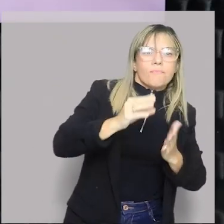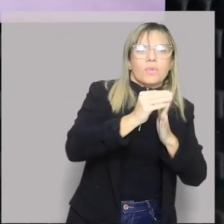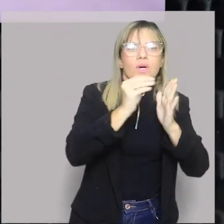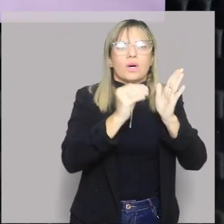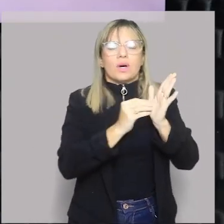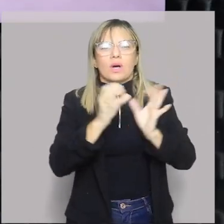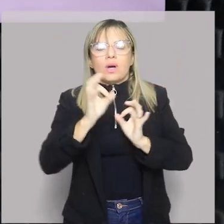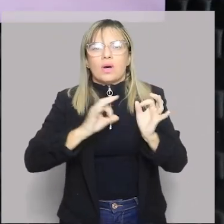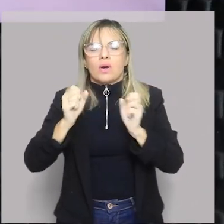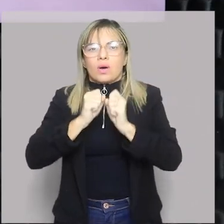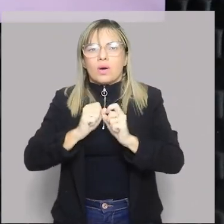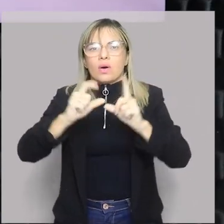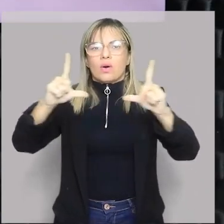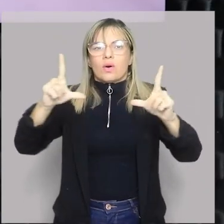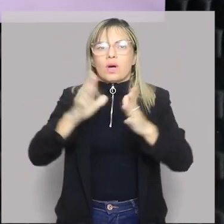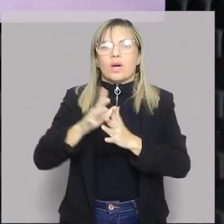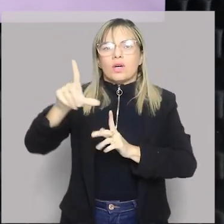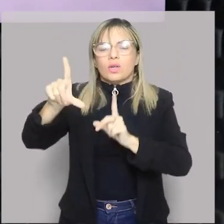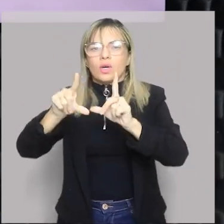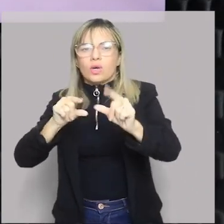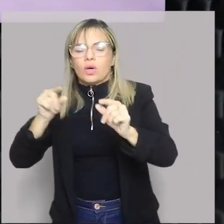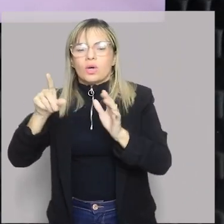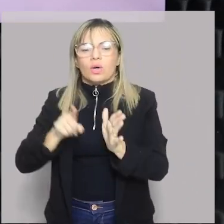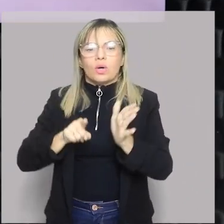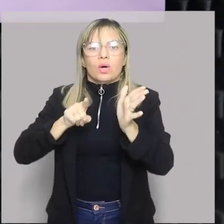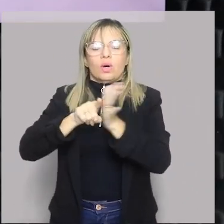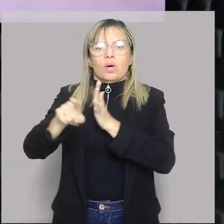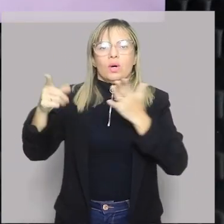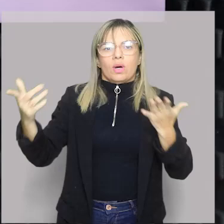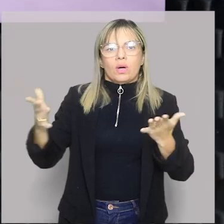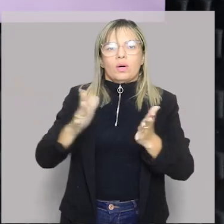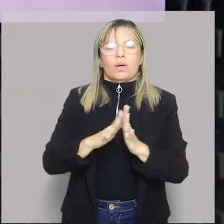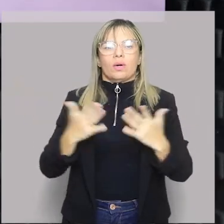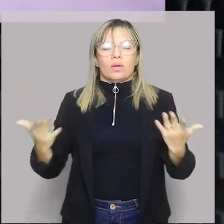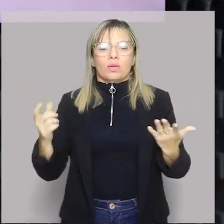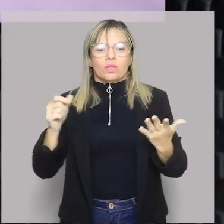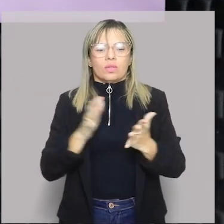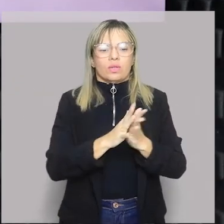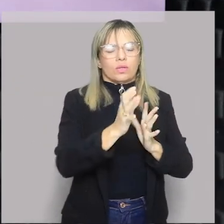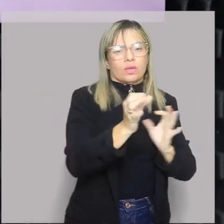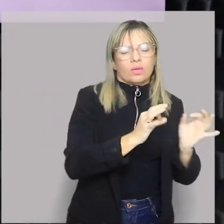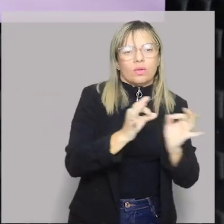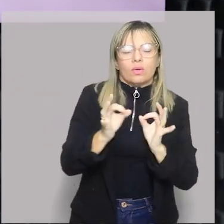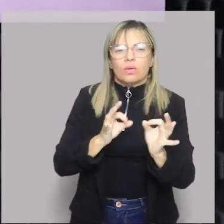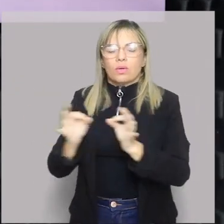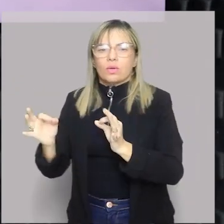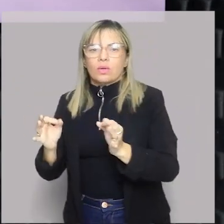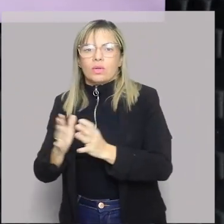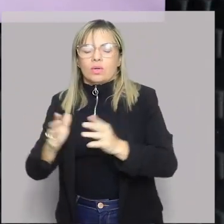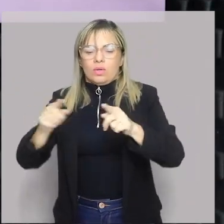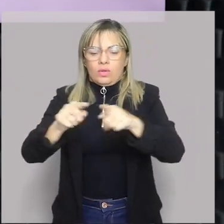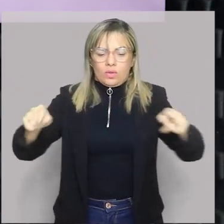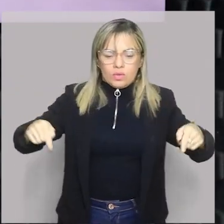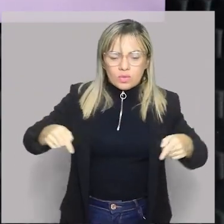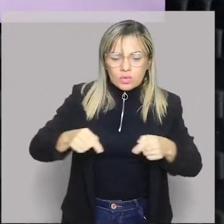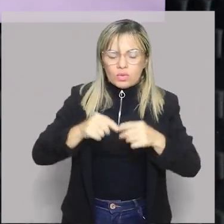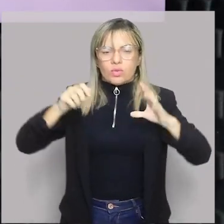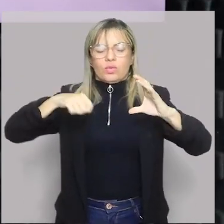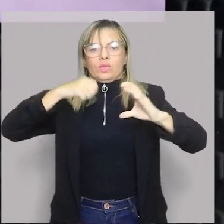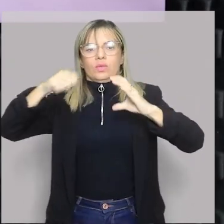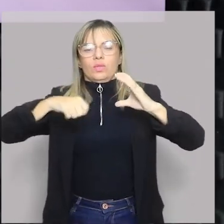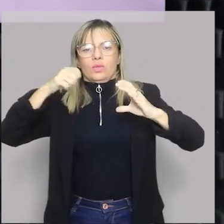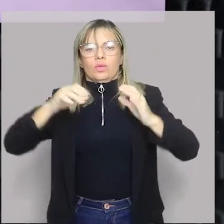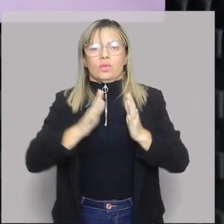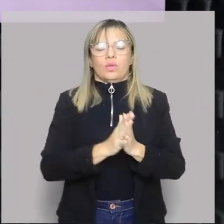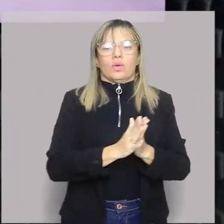certo? Da seleção das questões, até mesmo, né, na montagem do estúdio para gravação, a